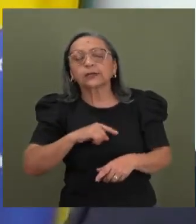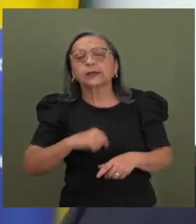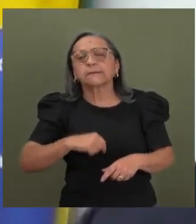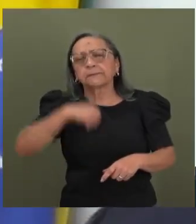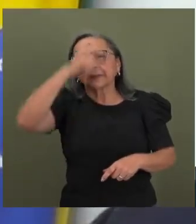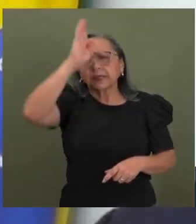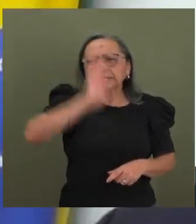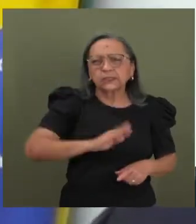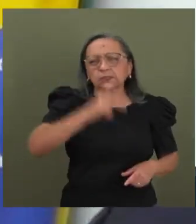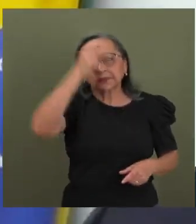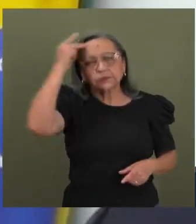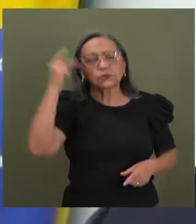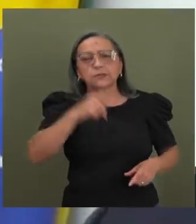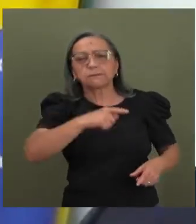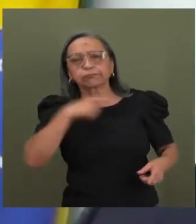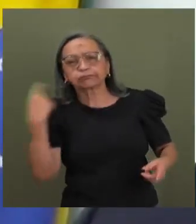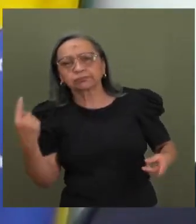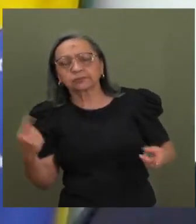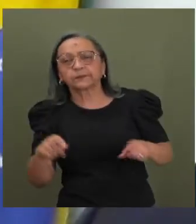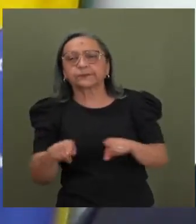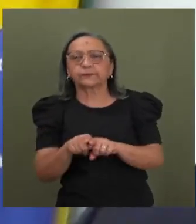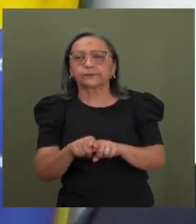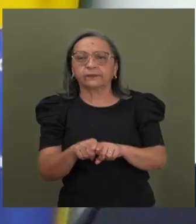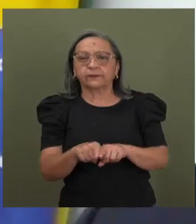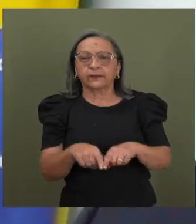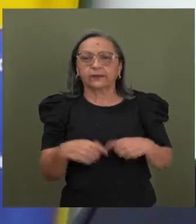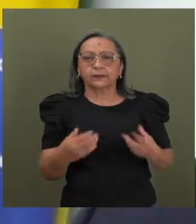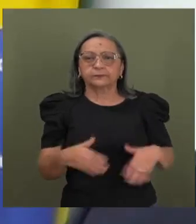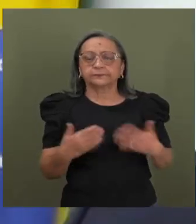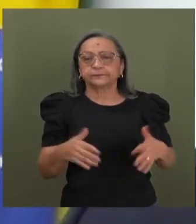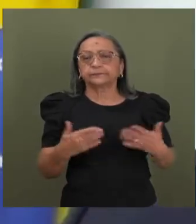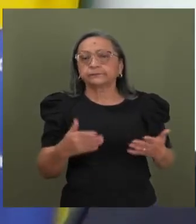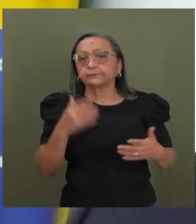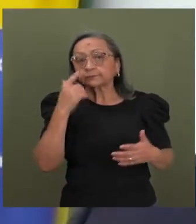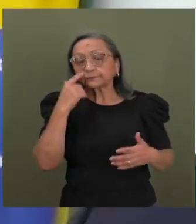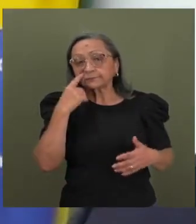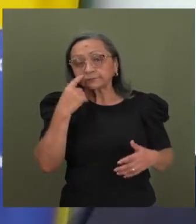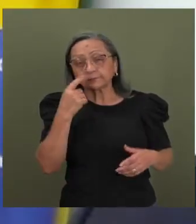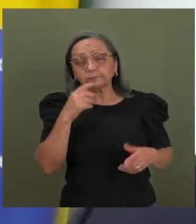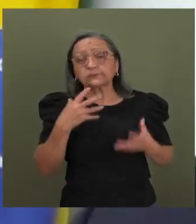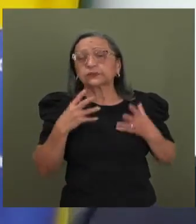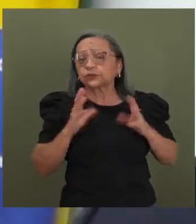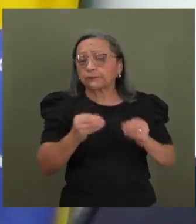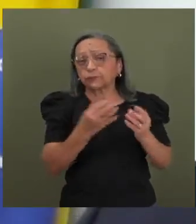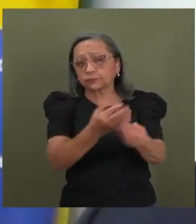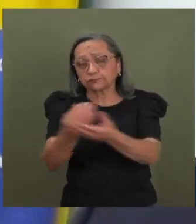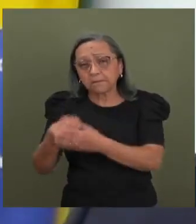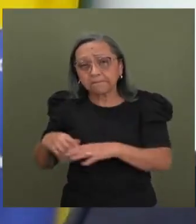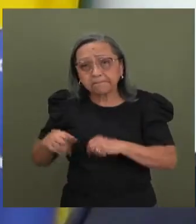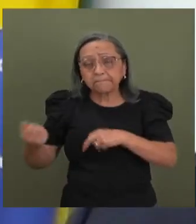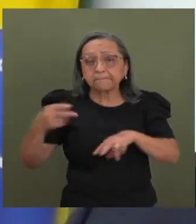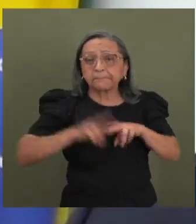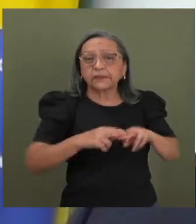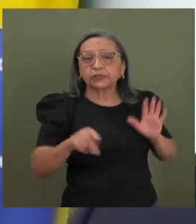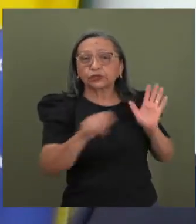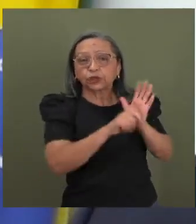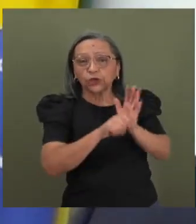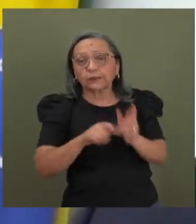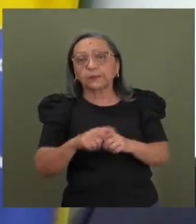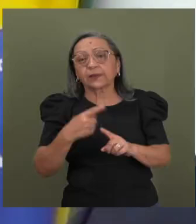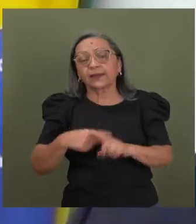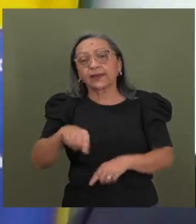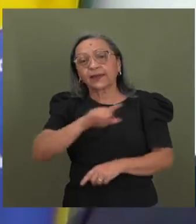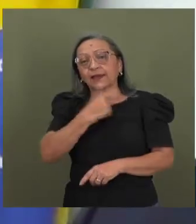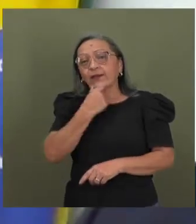brasileiro morto, de o recordista de apreensão de drogas ficar, que é o Silvinei